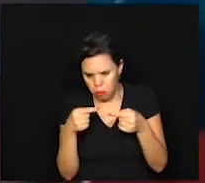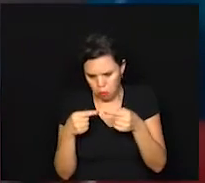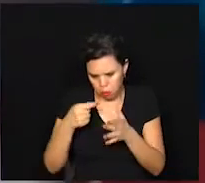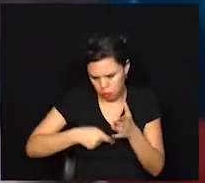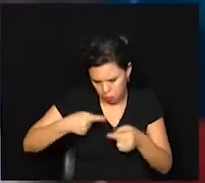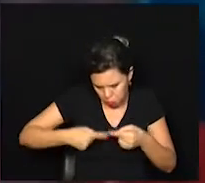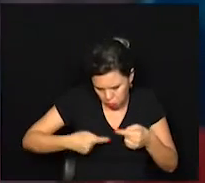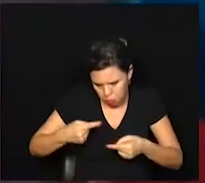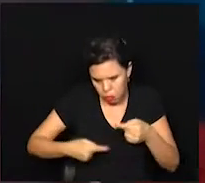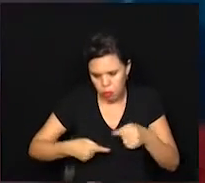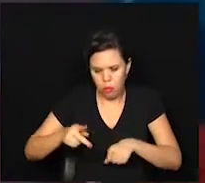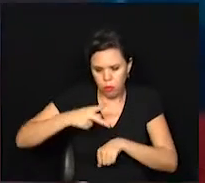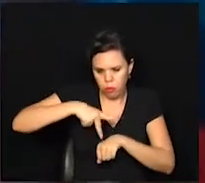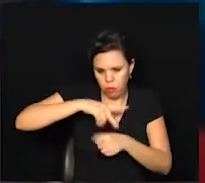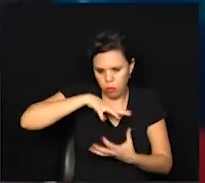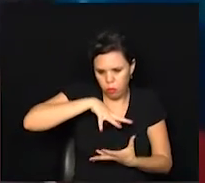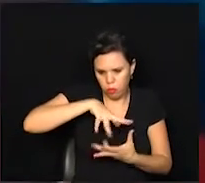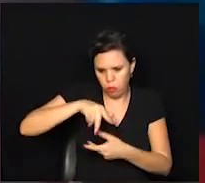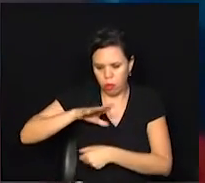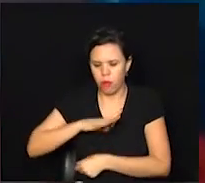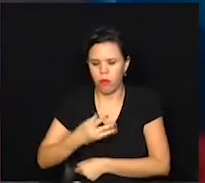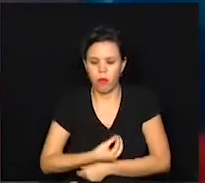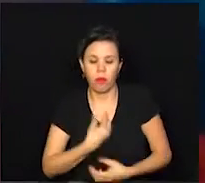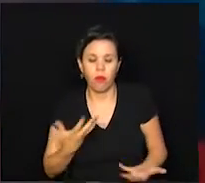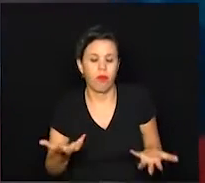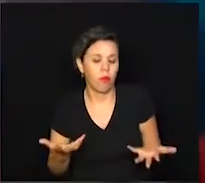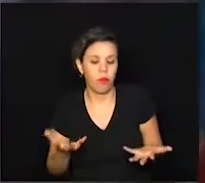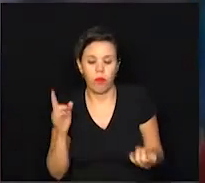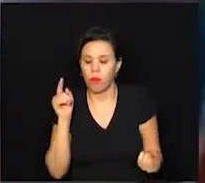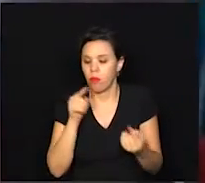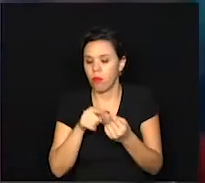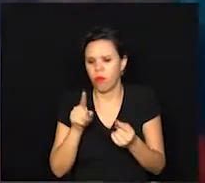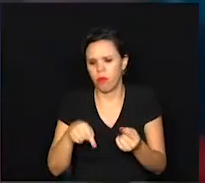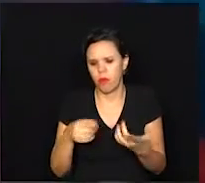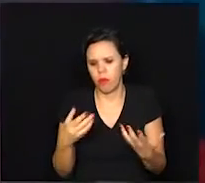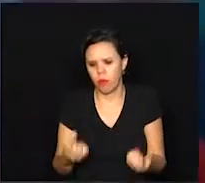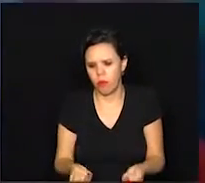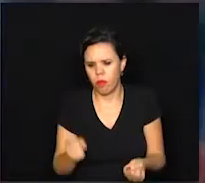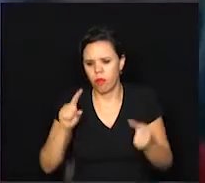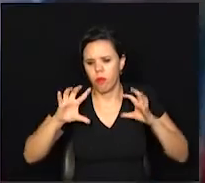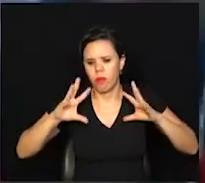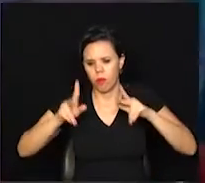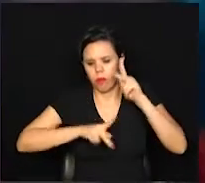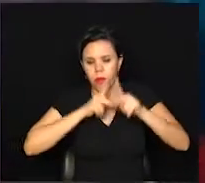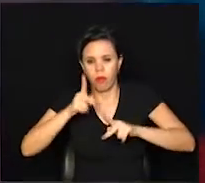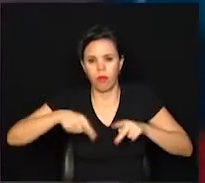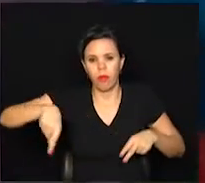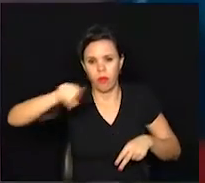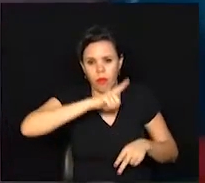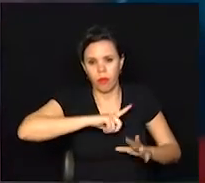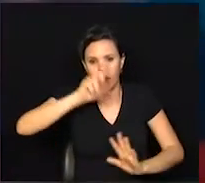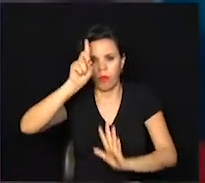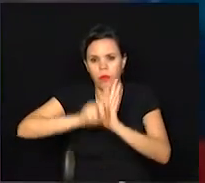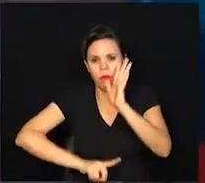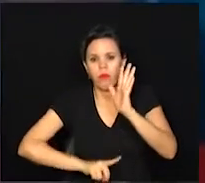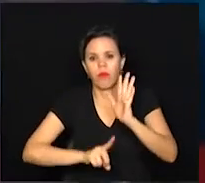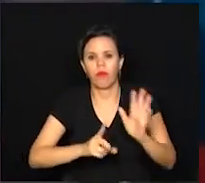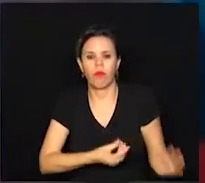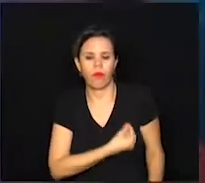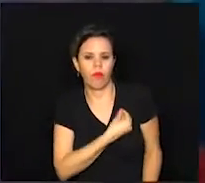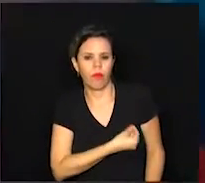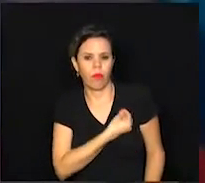entre o país, o mundo e a cidade que a gente quer. Se ele reconhece que todas as pessoas têm o direito a uma